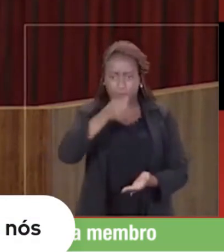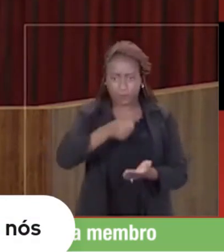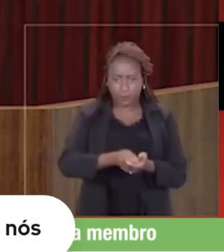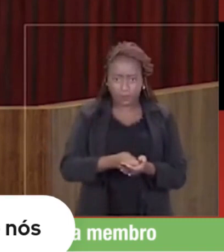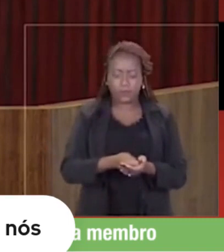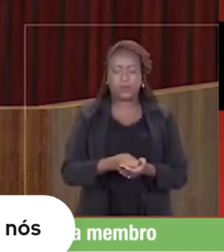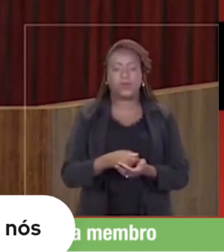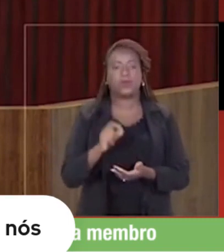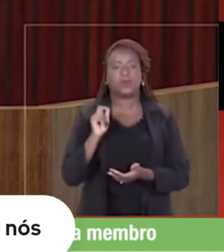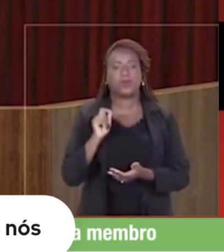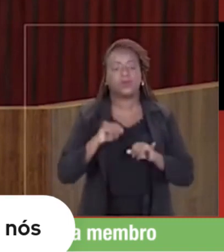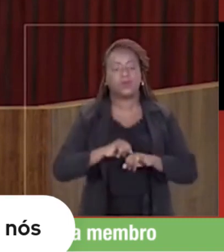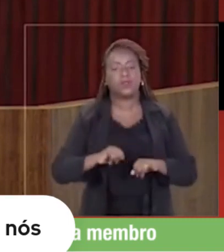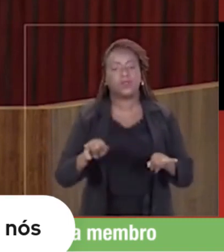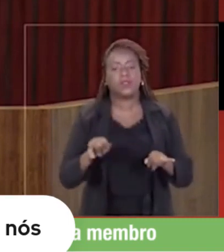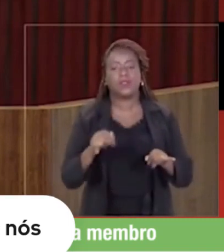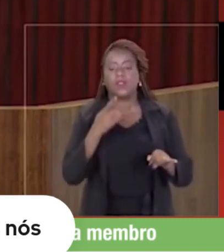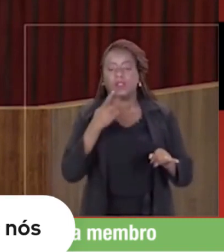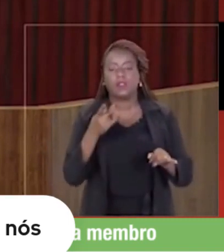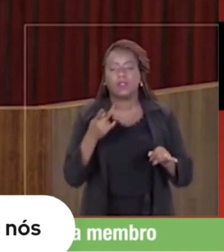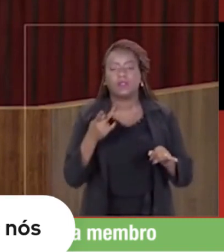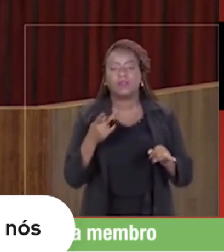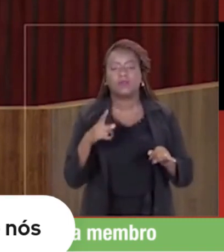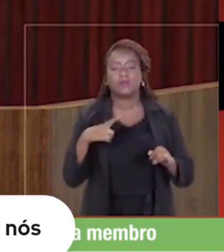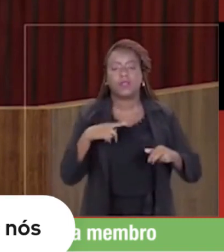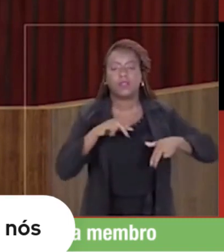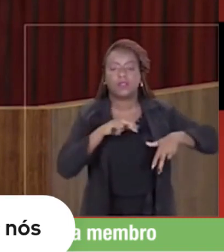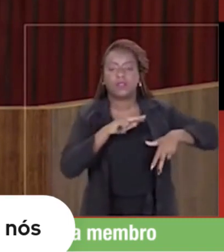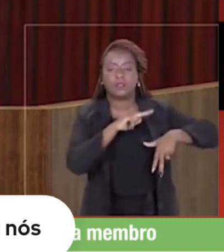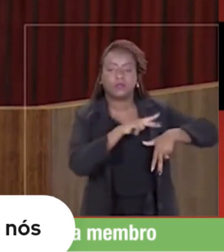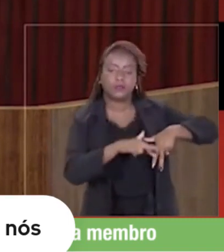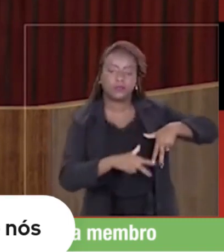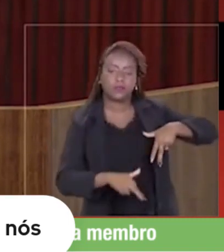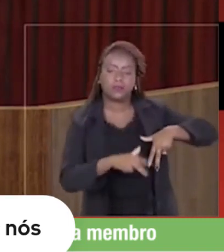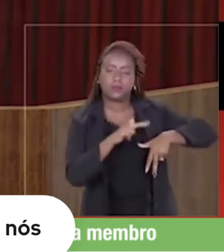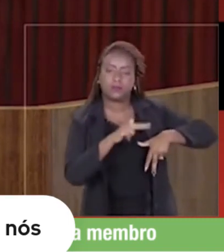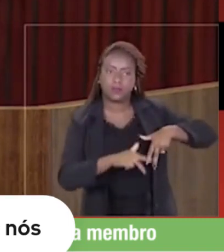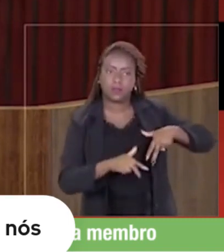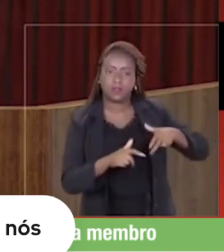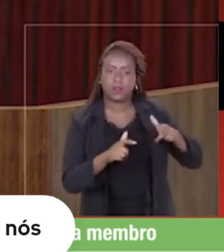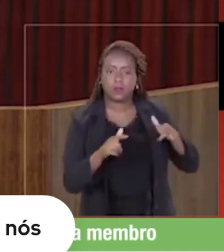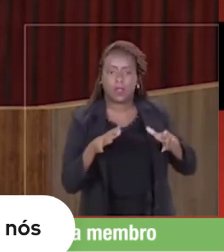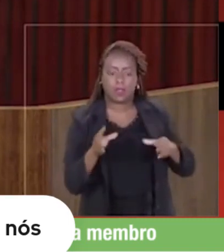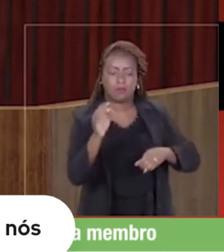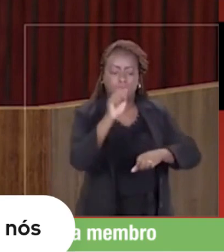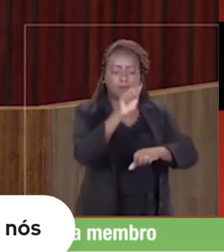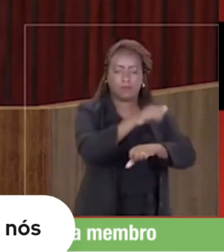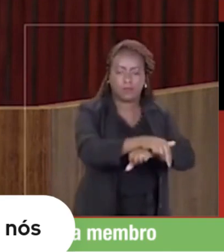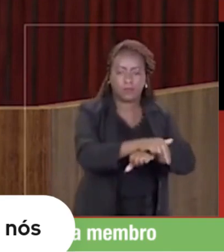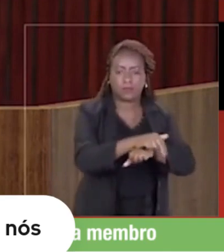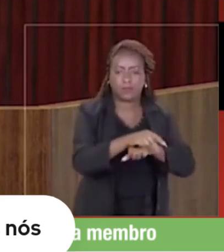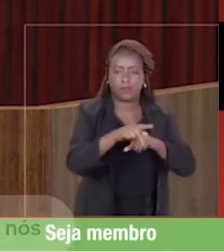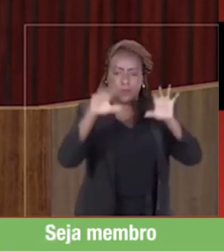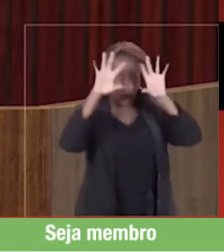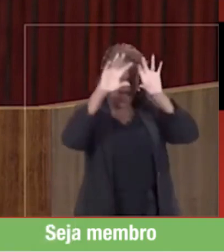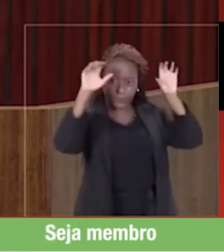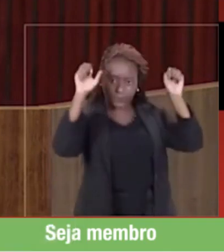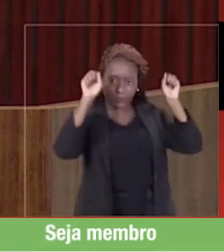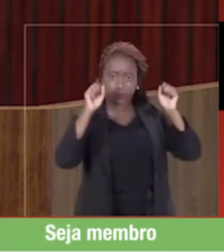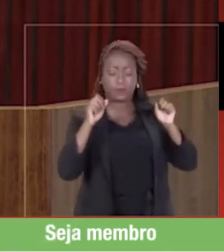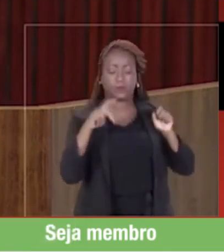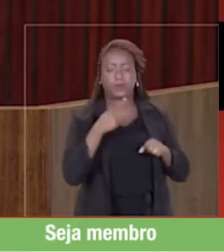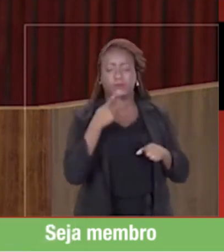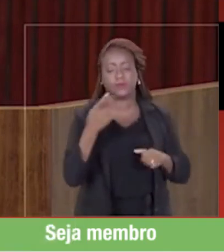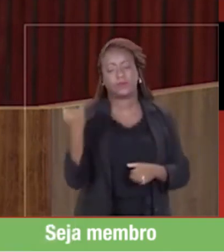CNJ, tratando do critério de paridade de gênero para a composição de tribunais, uma ação política afirmativa